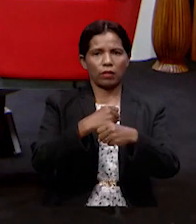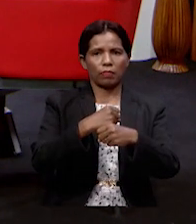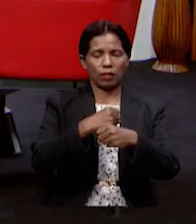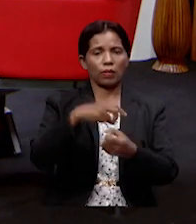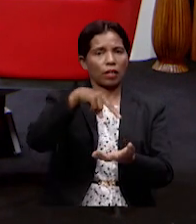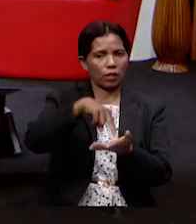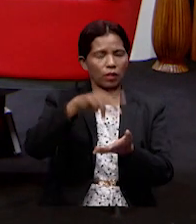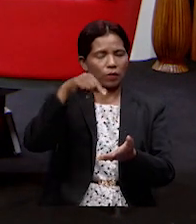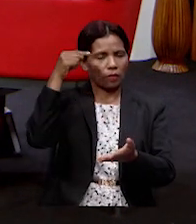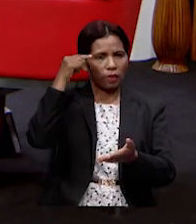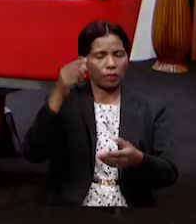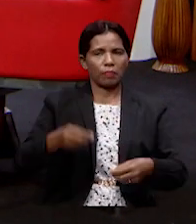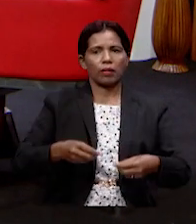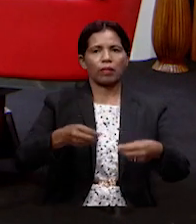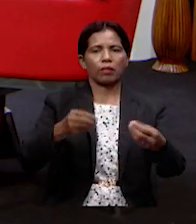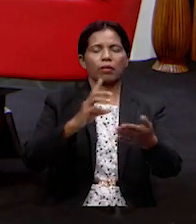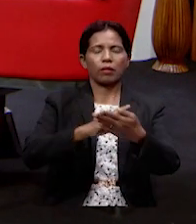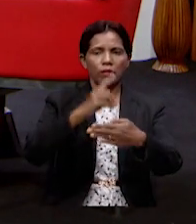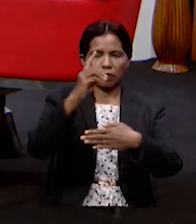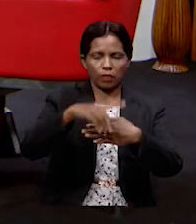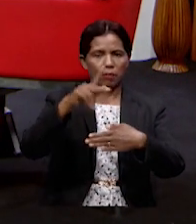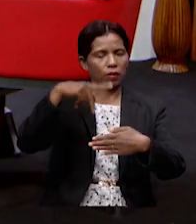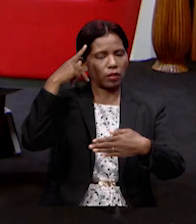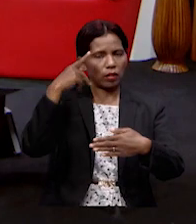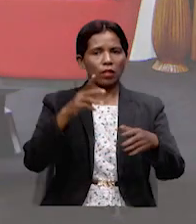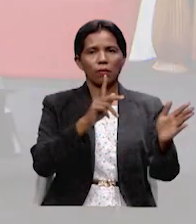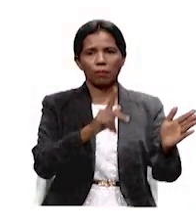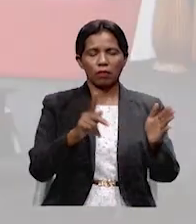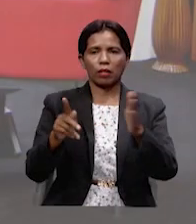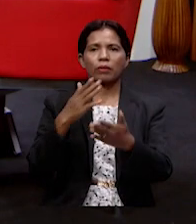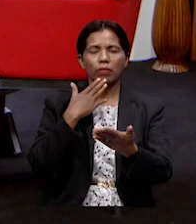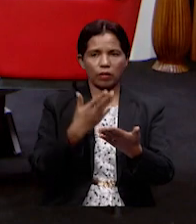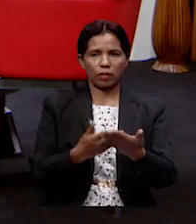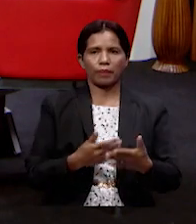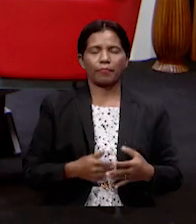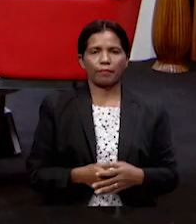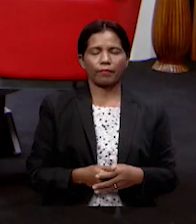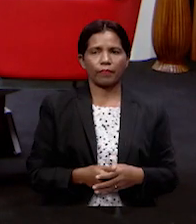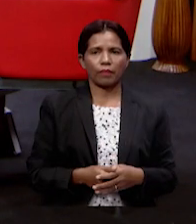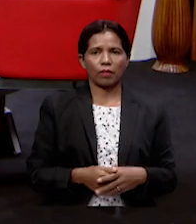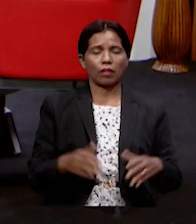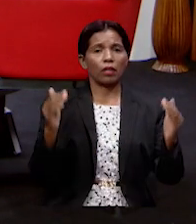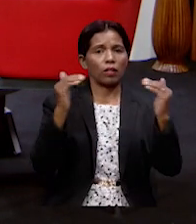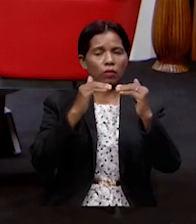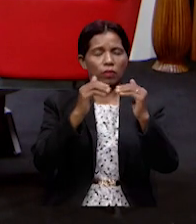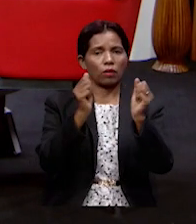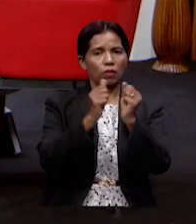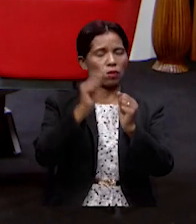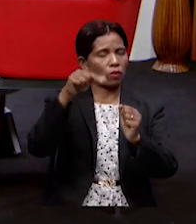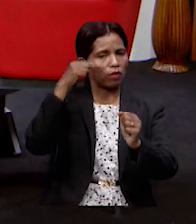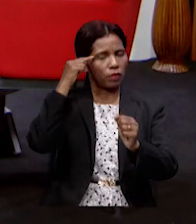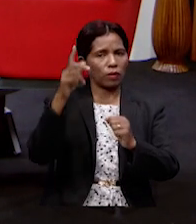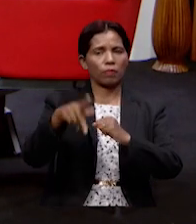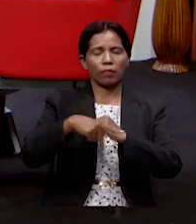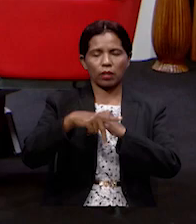halona, okay. Desenvolvimento, halo políticas públicas, halo plano dia, halo. Já foi uma consultação com o governo no Partido